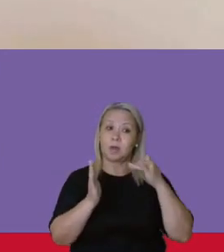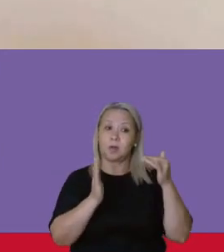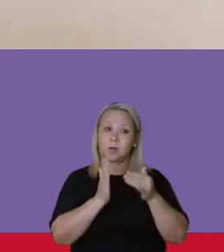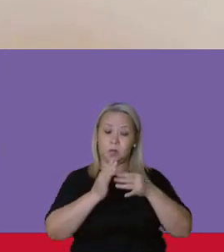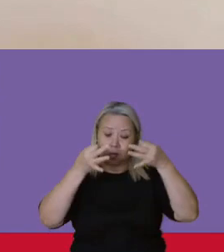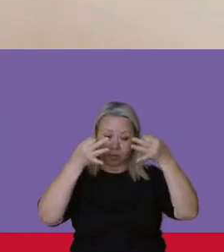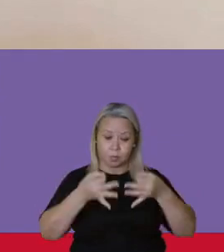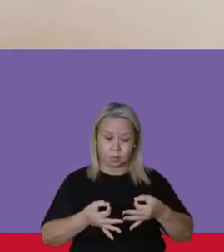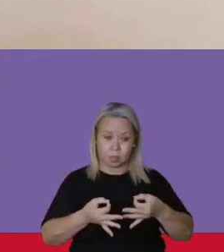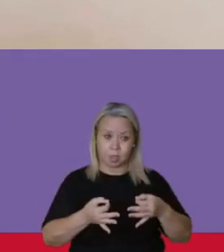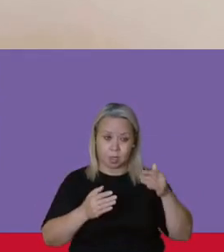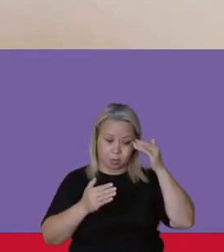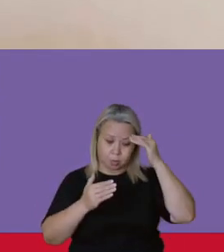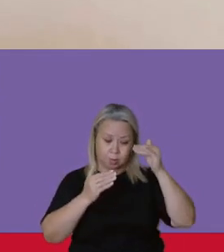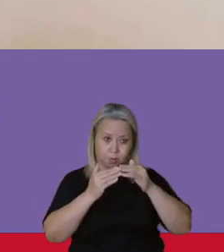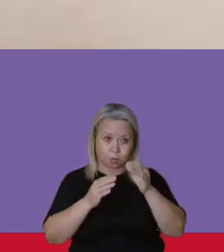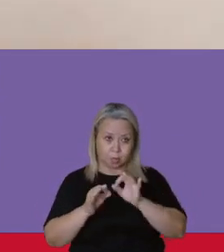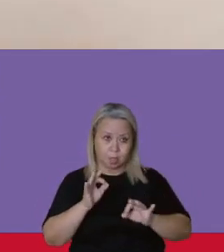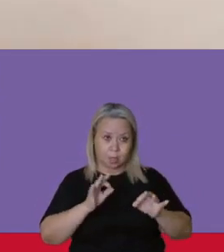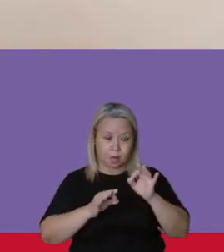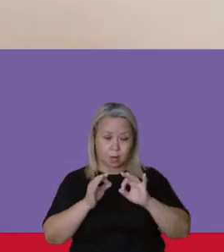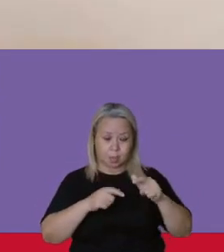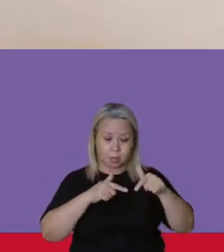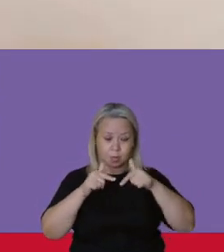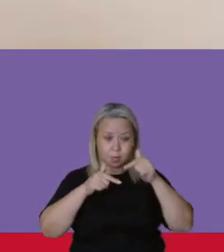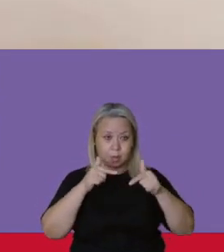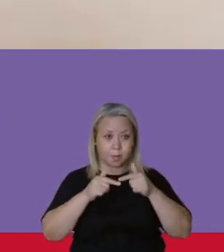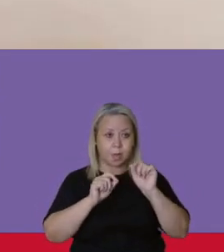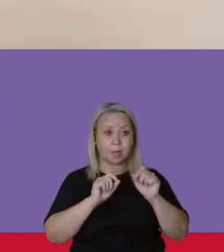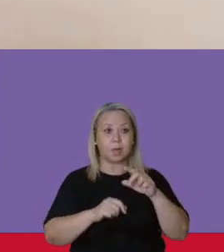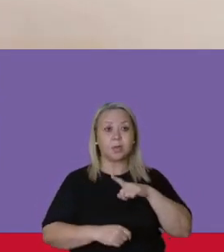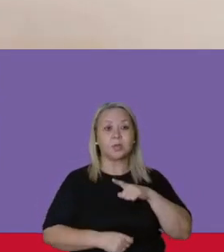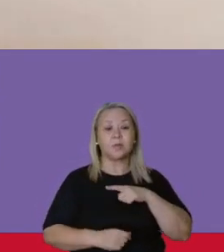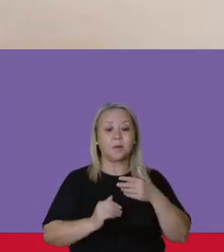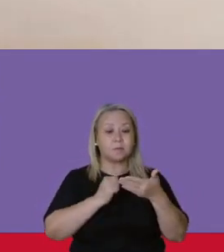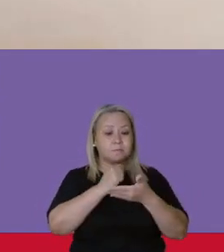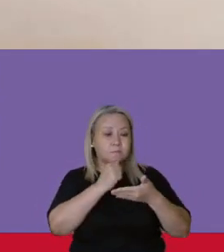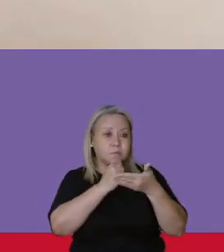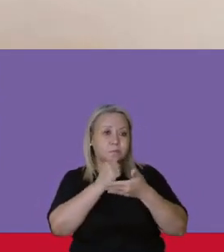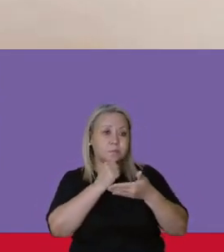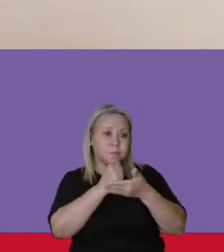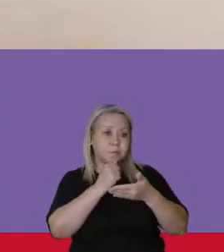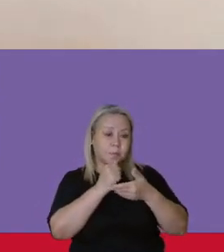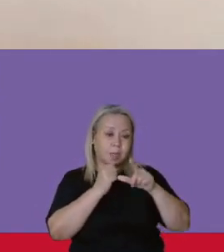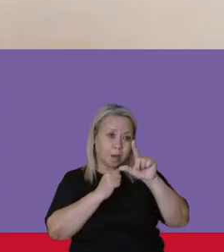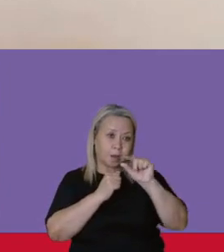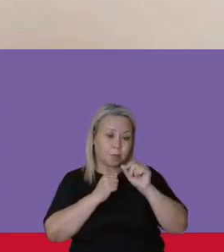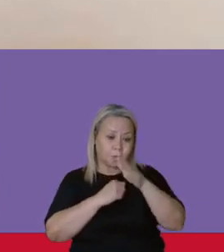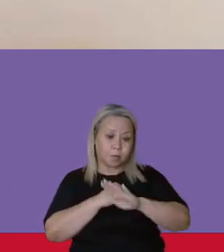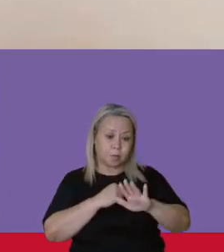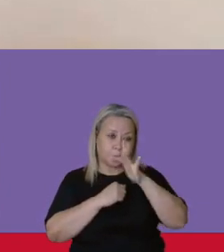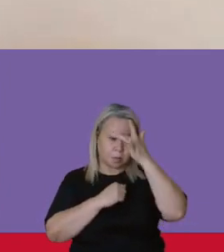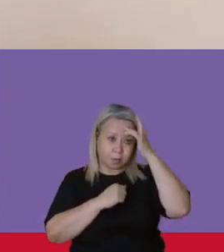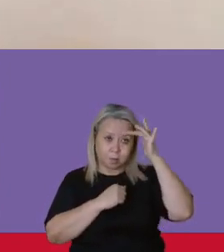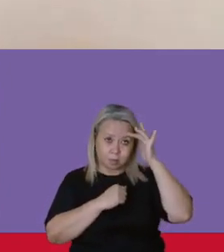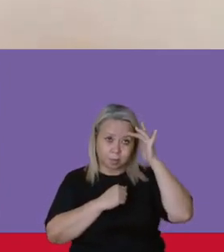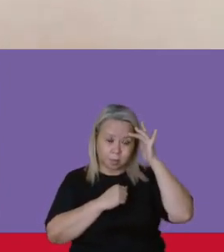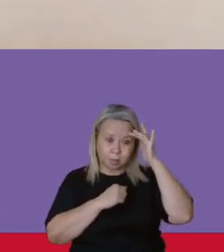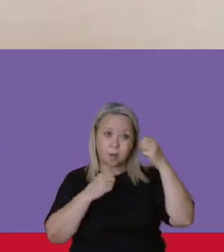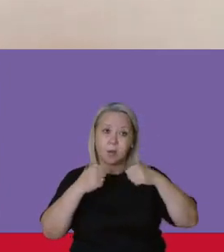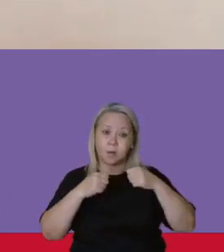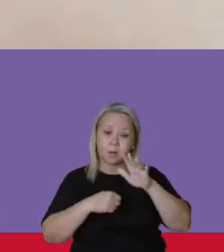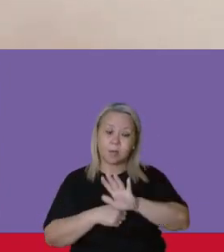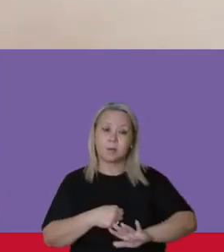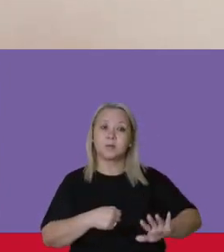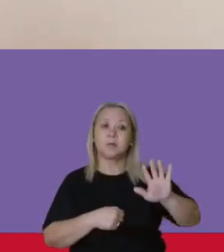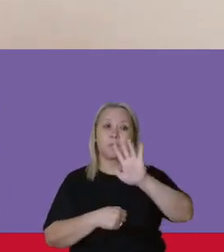correto, de acordo com a Organização Internacional do Trabalho, é que houvesse um piso mínimo que fosse para todas as pessoas. É como se o BPC tivesse que ser